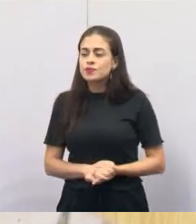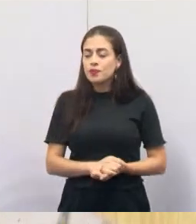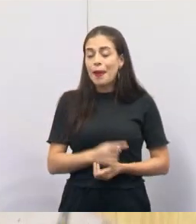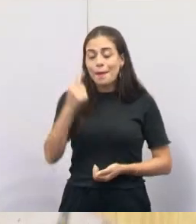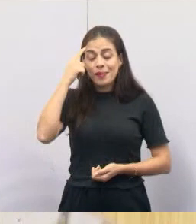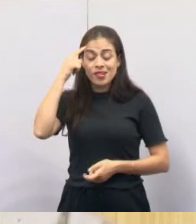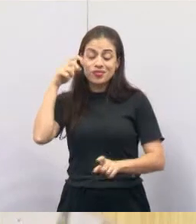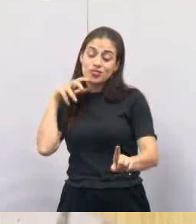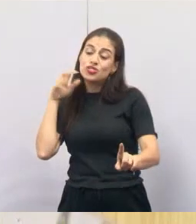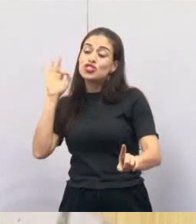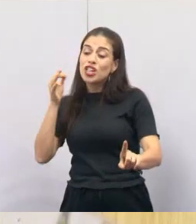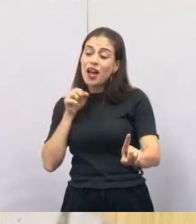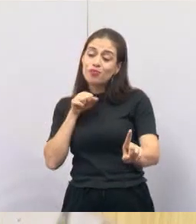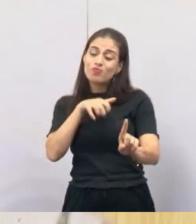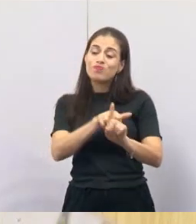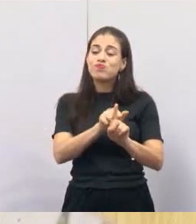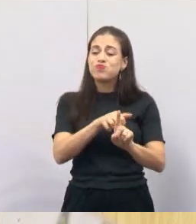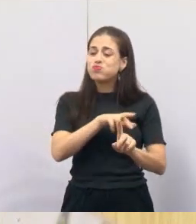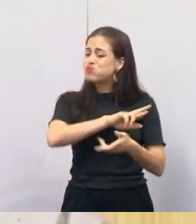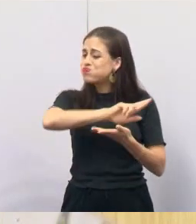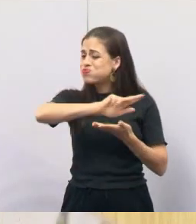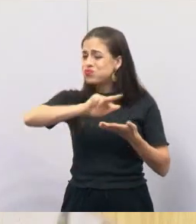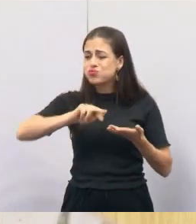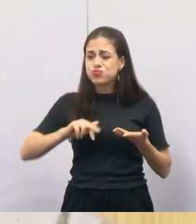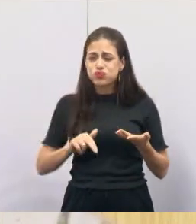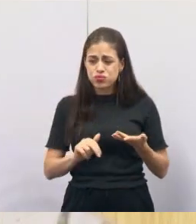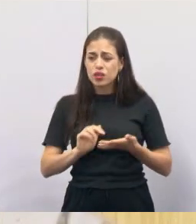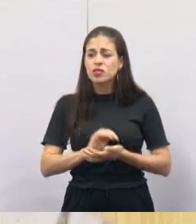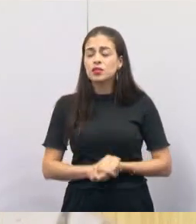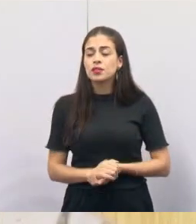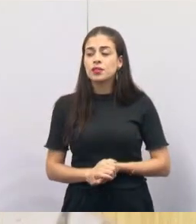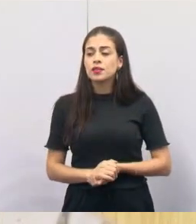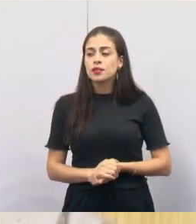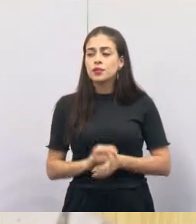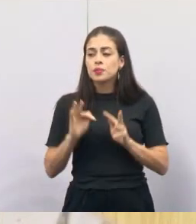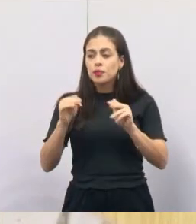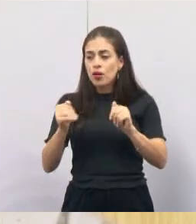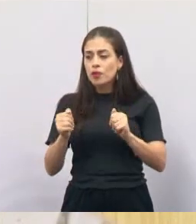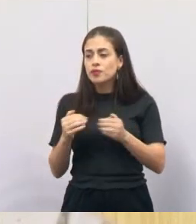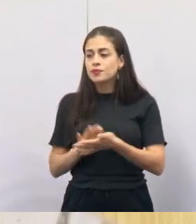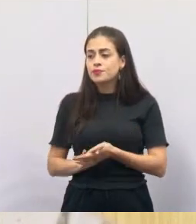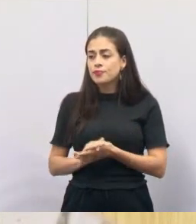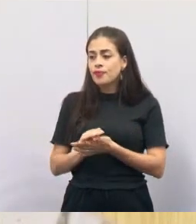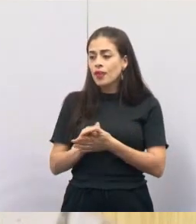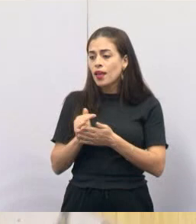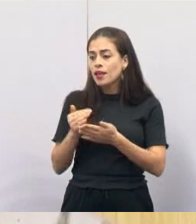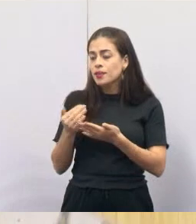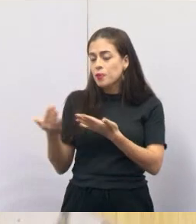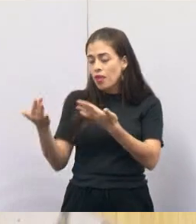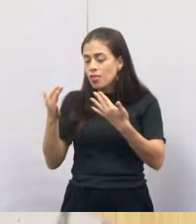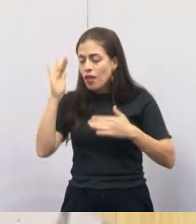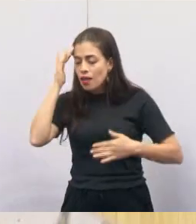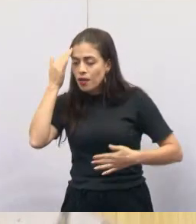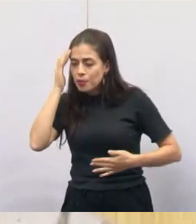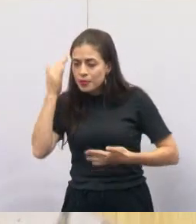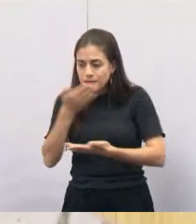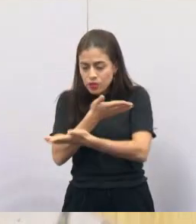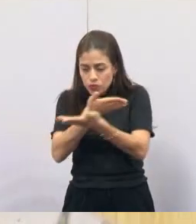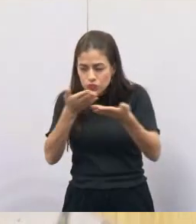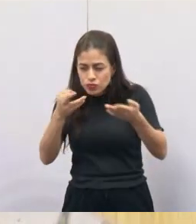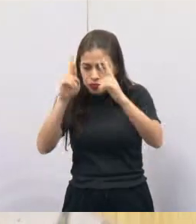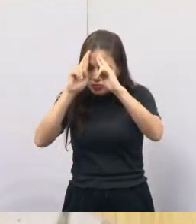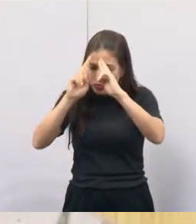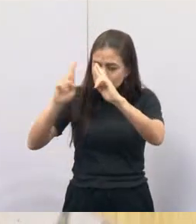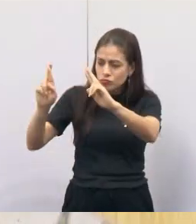no local. Por fim, no aguardo de manifestação, muito respeitosamente, recorremos à compreensão